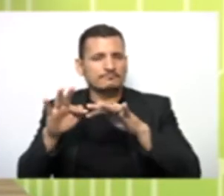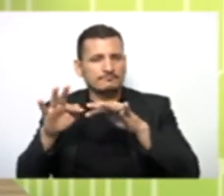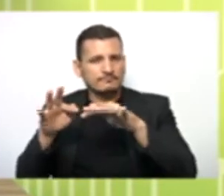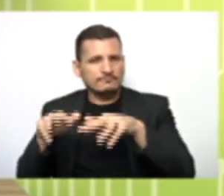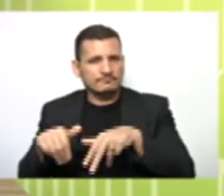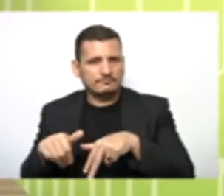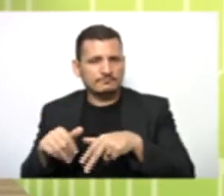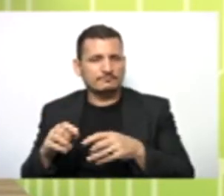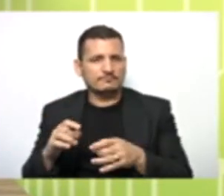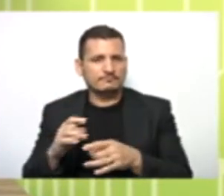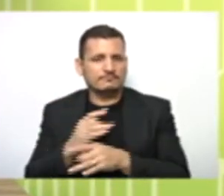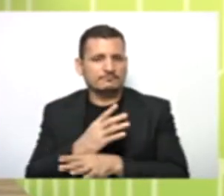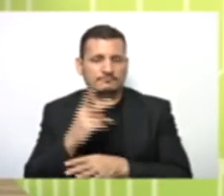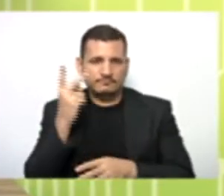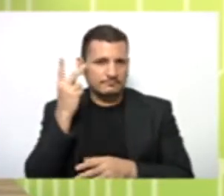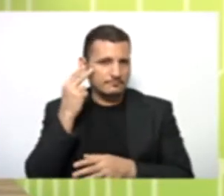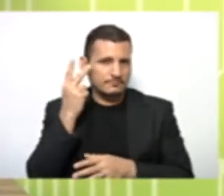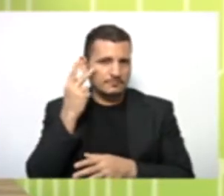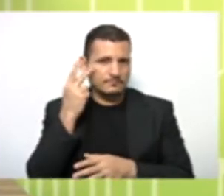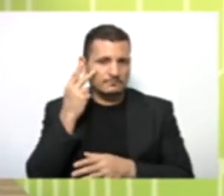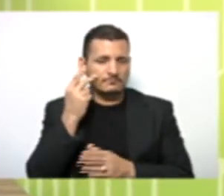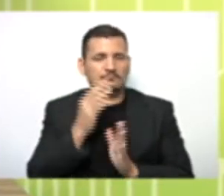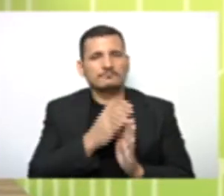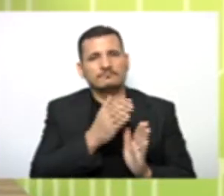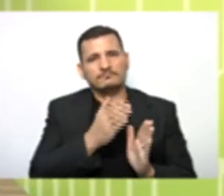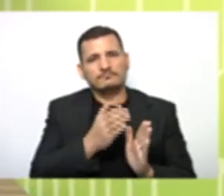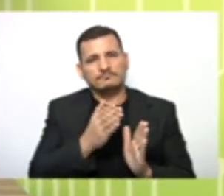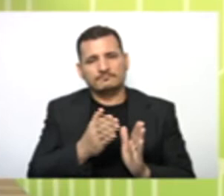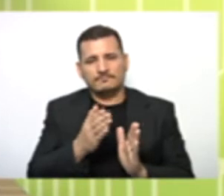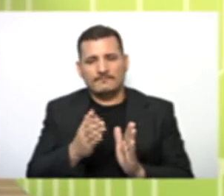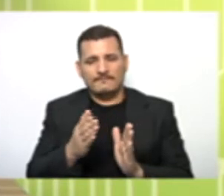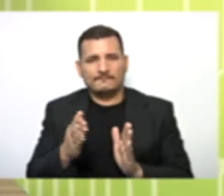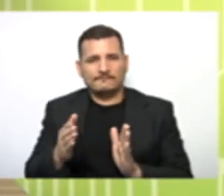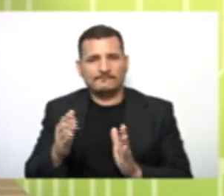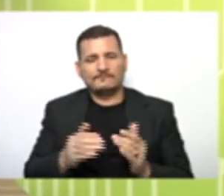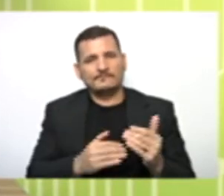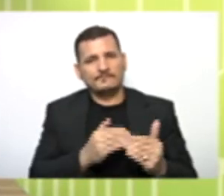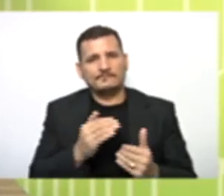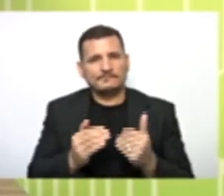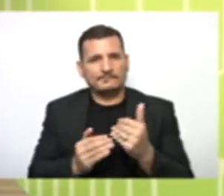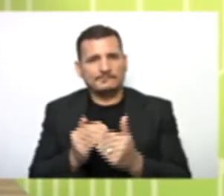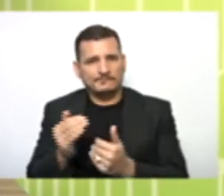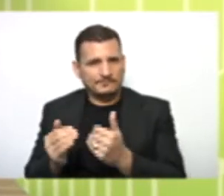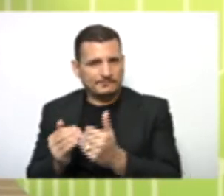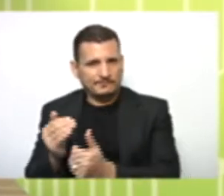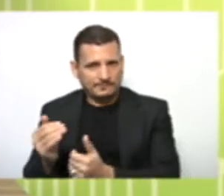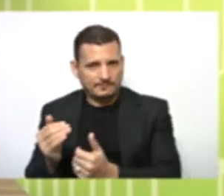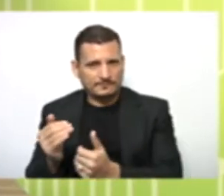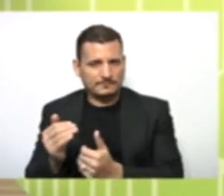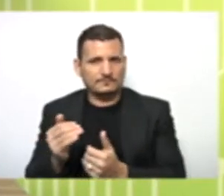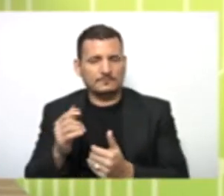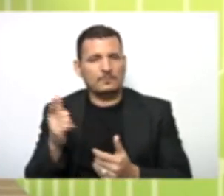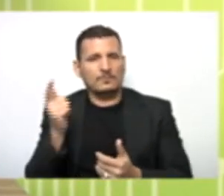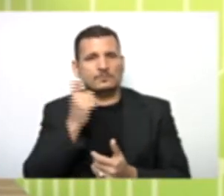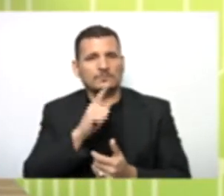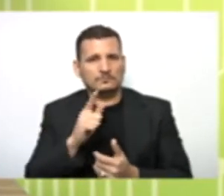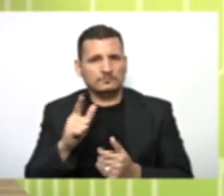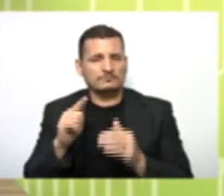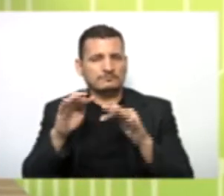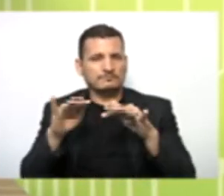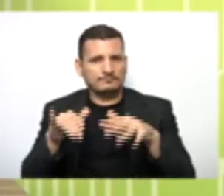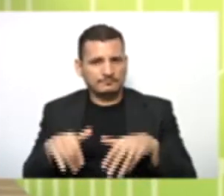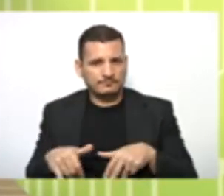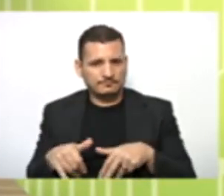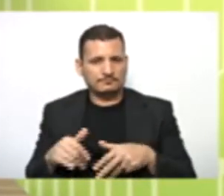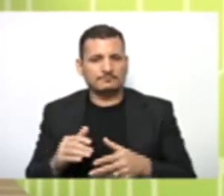encerramento normal, vamos dizer assim, seguindo todos os passos que o processo deve seguir para alcançar a